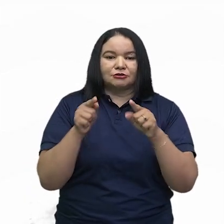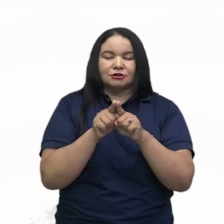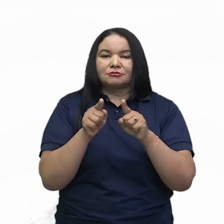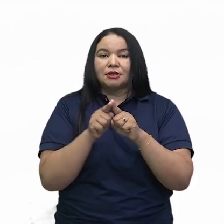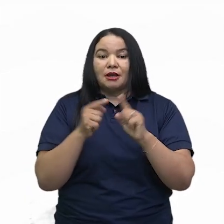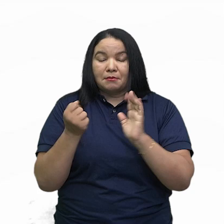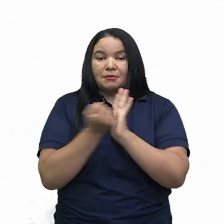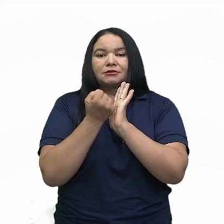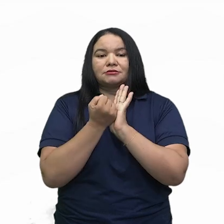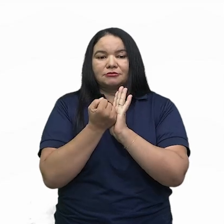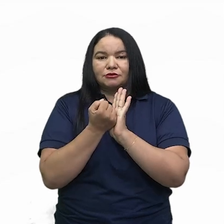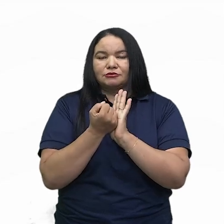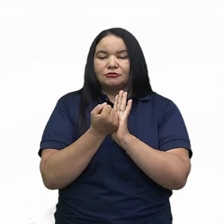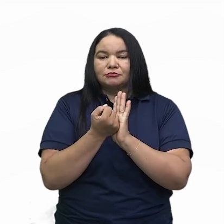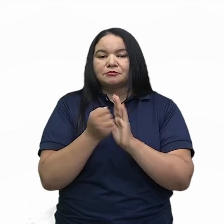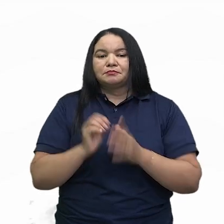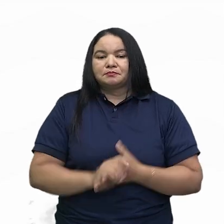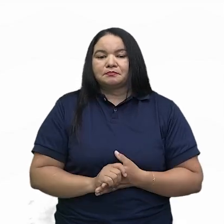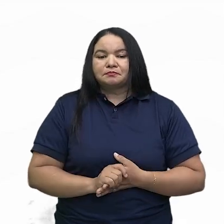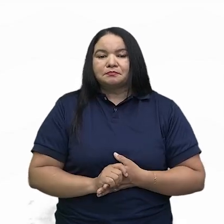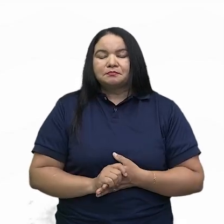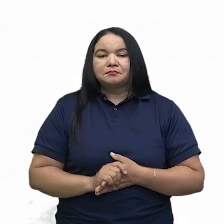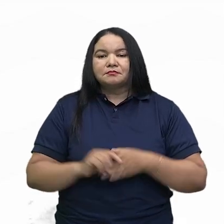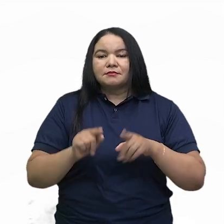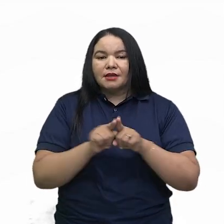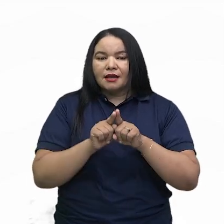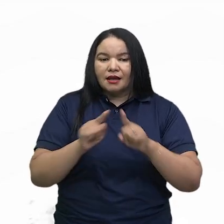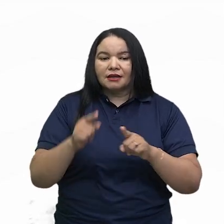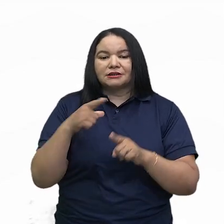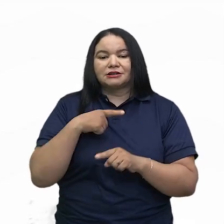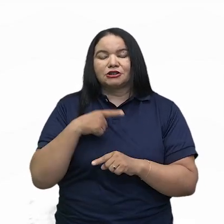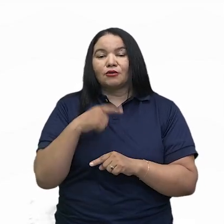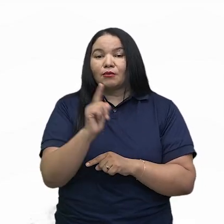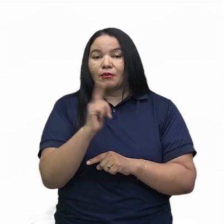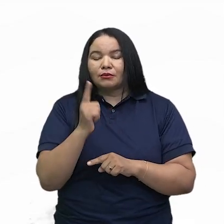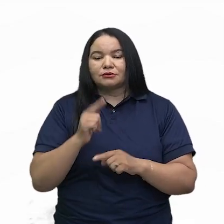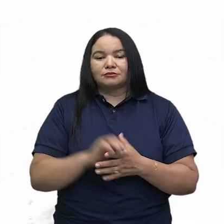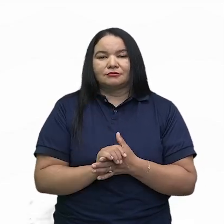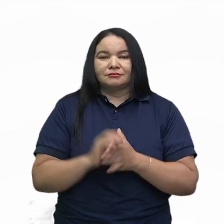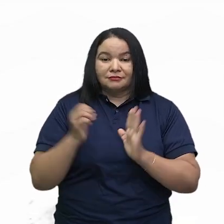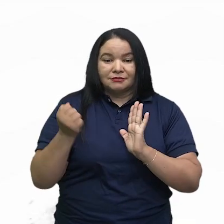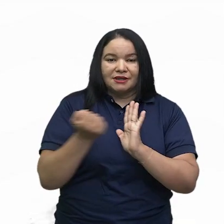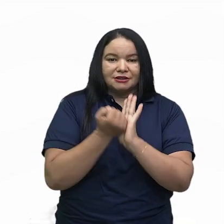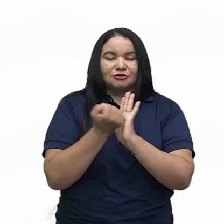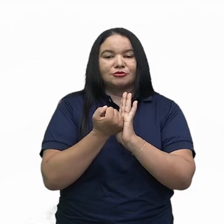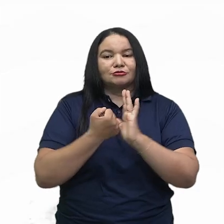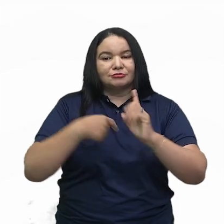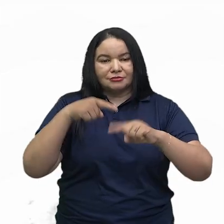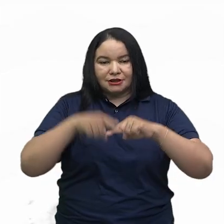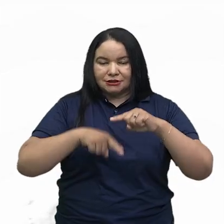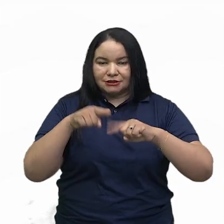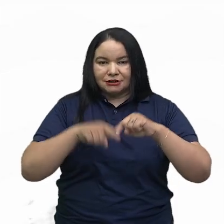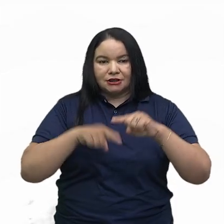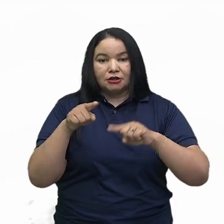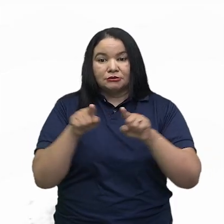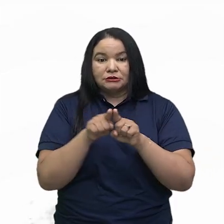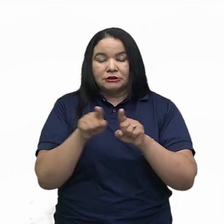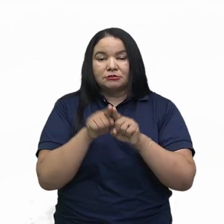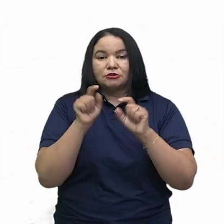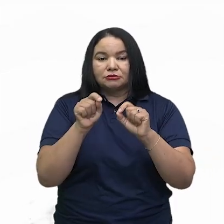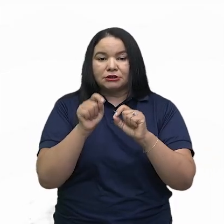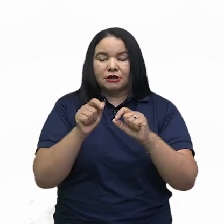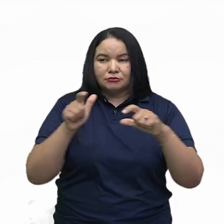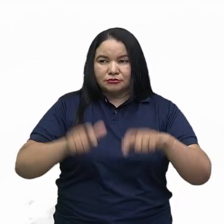é mensurável. Por outro lado, nós temos o quê? O nosso patrimônio material, que é